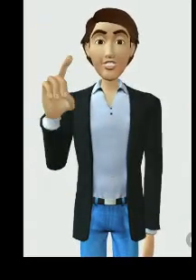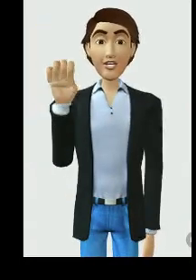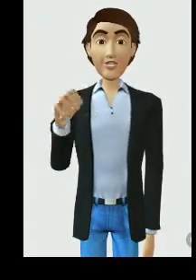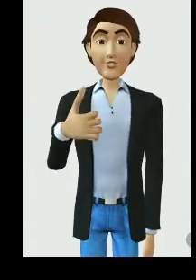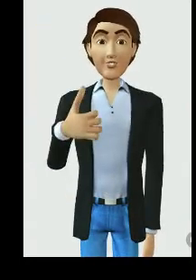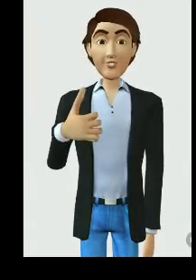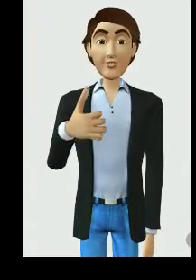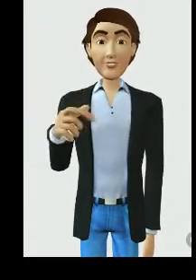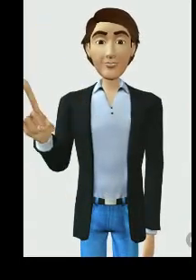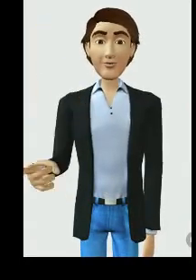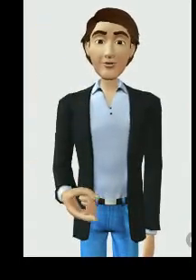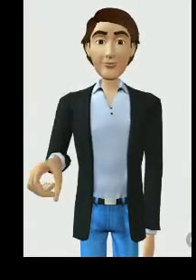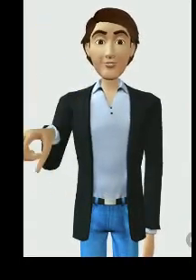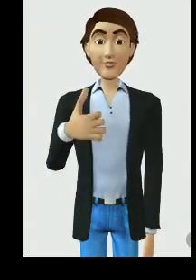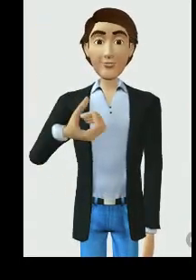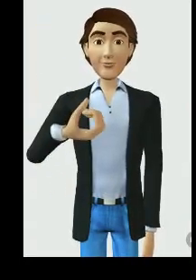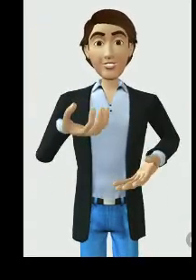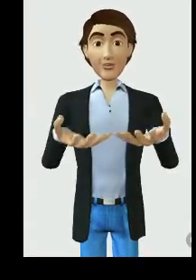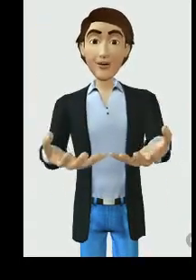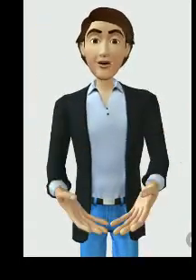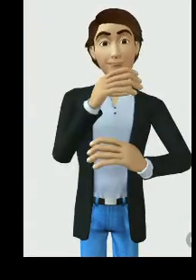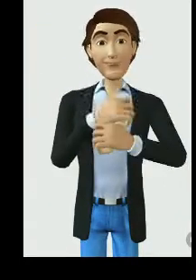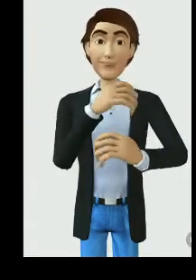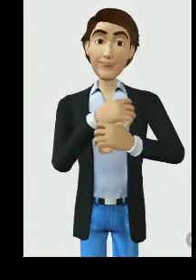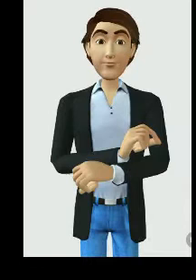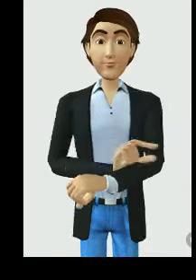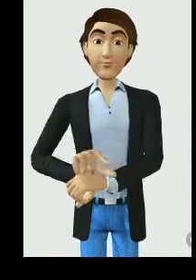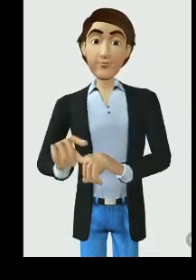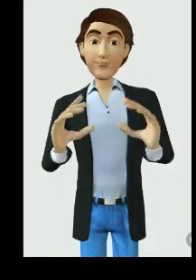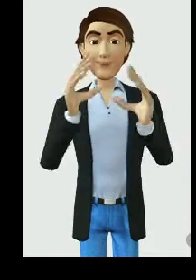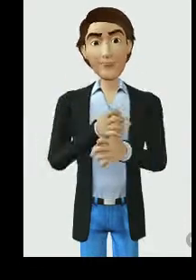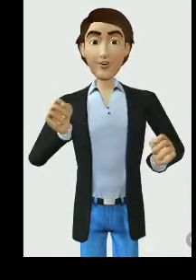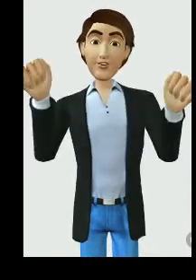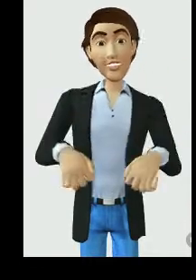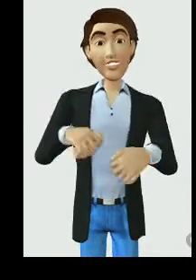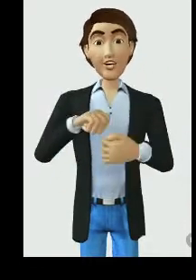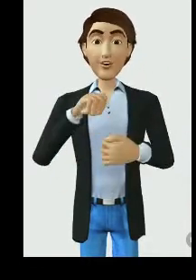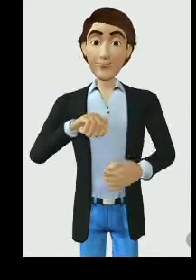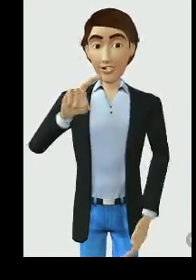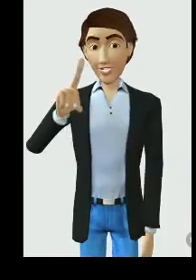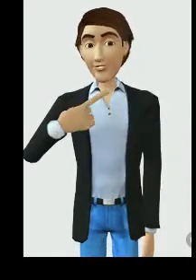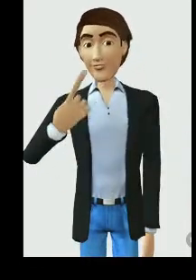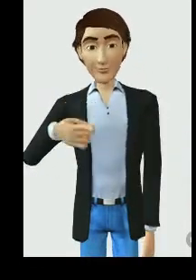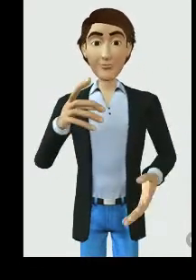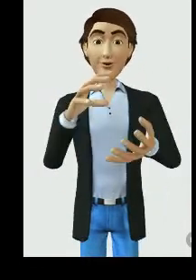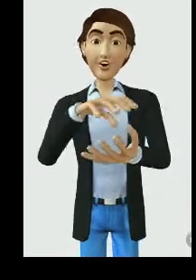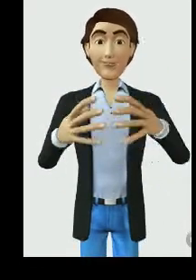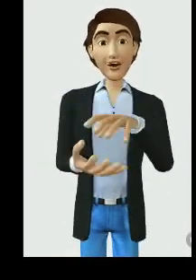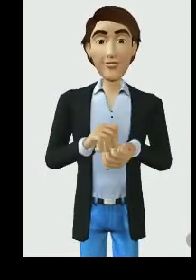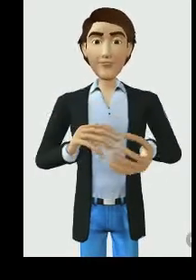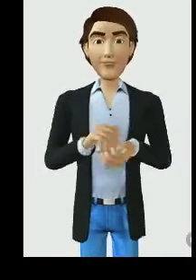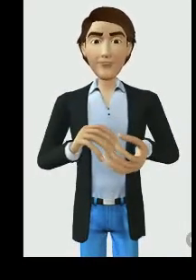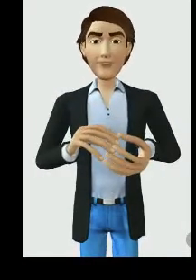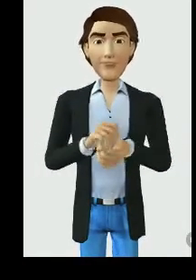111,916 gramas. O cálculo de lipídios totais pode ser feito da seguinte forma: